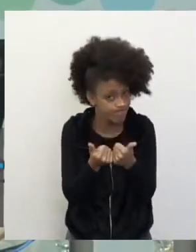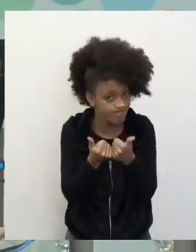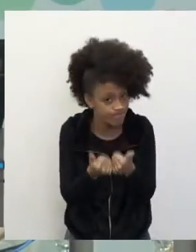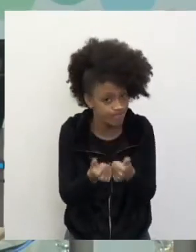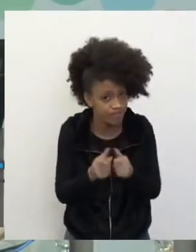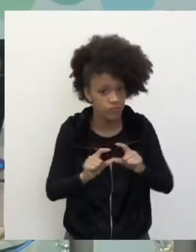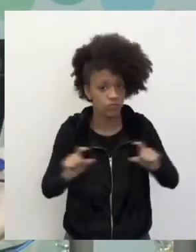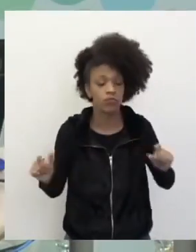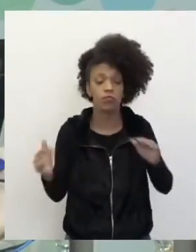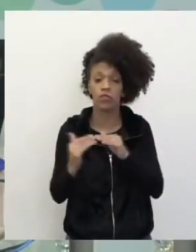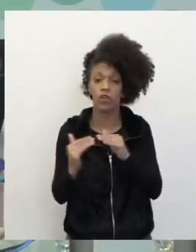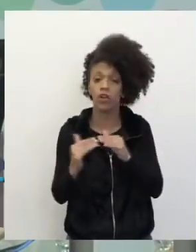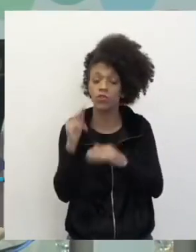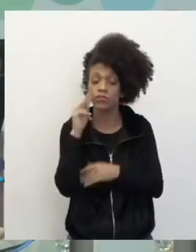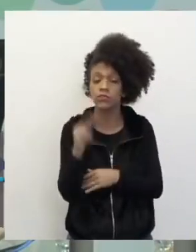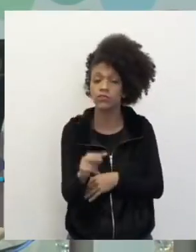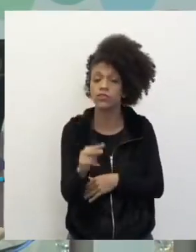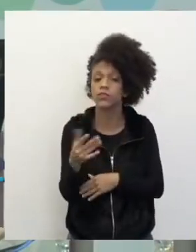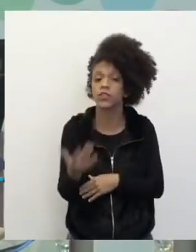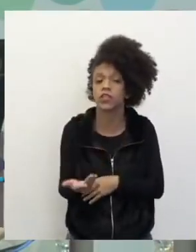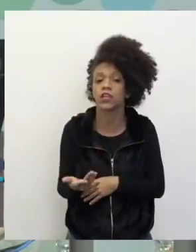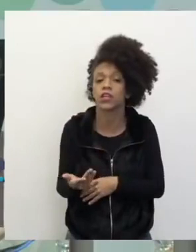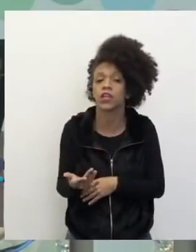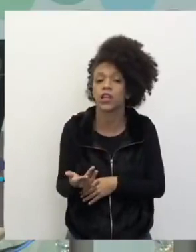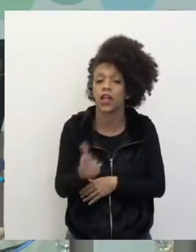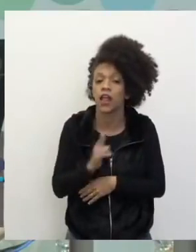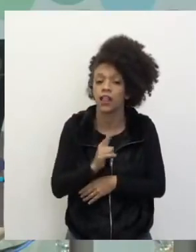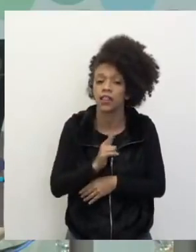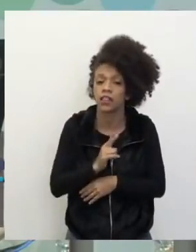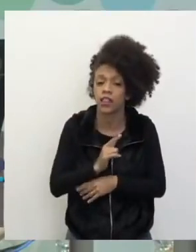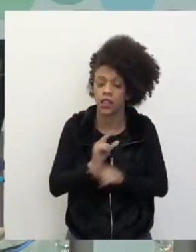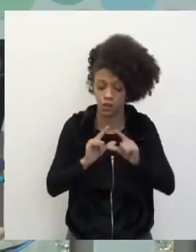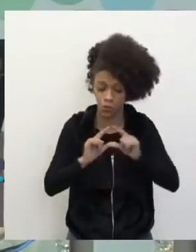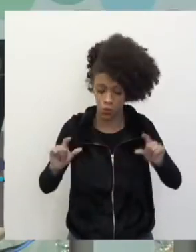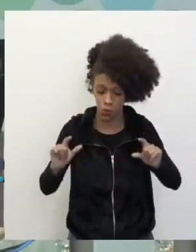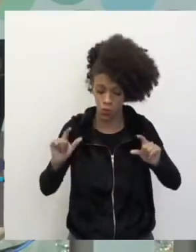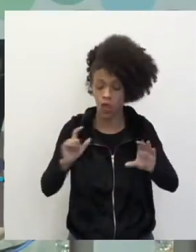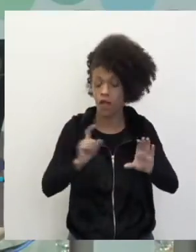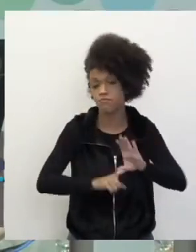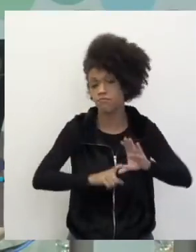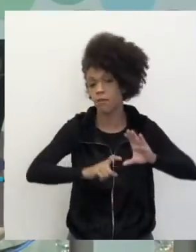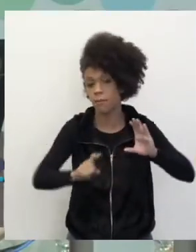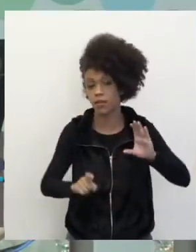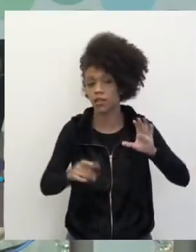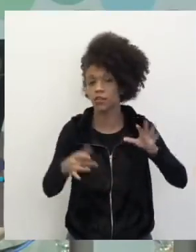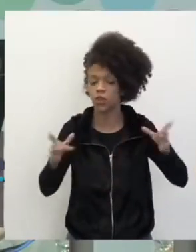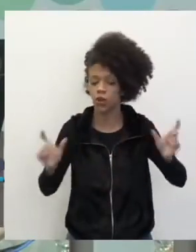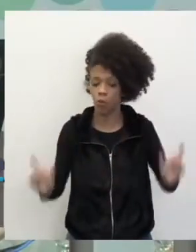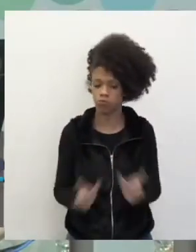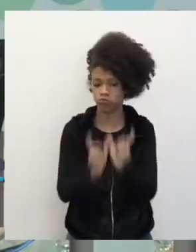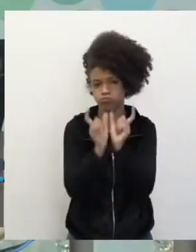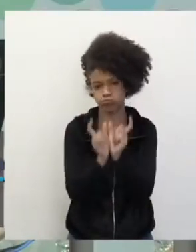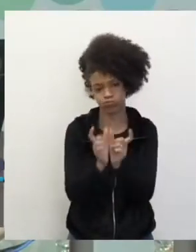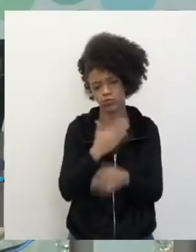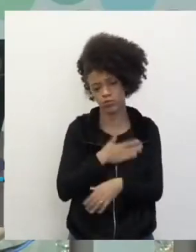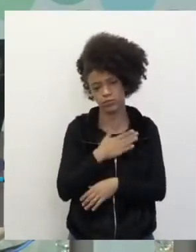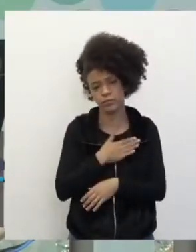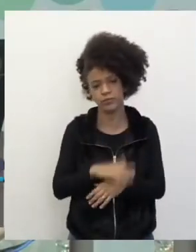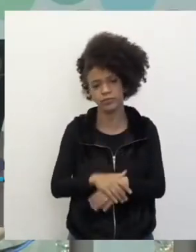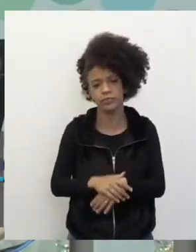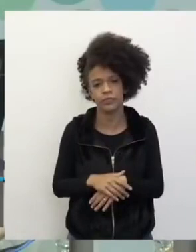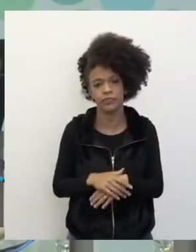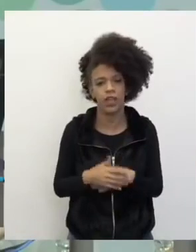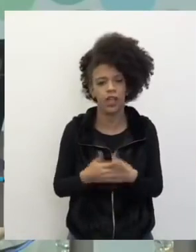orações coordenadas. Vocês viram que aí a gente teve orações independentes e a gente uniu. Elas são mais tranquilas. Aí